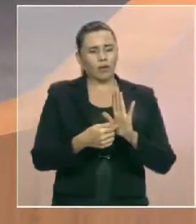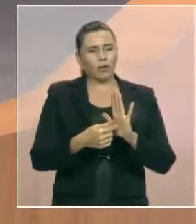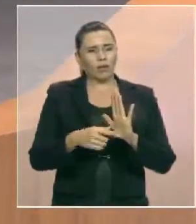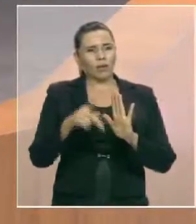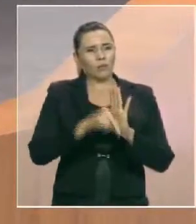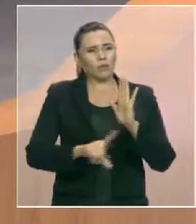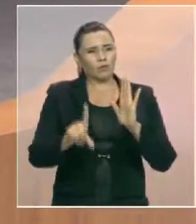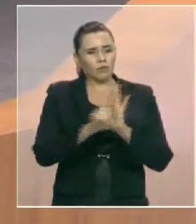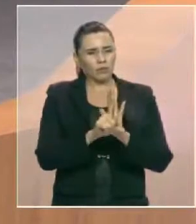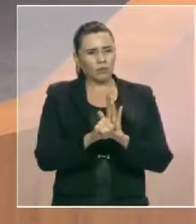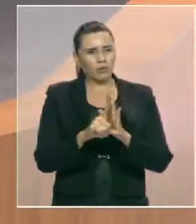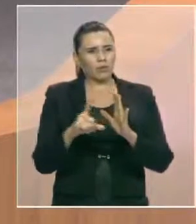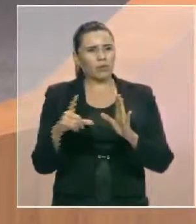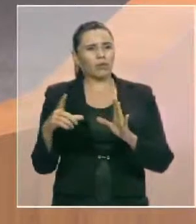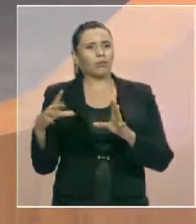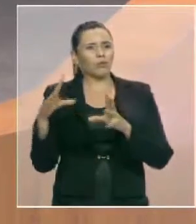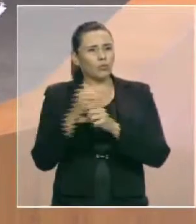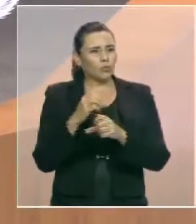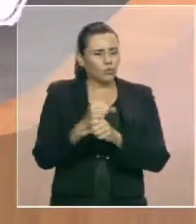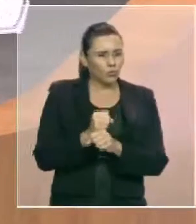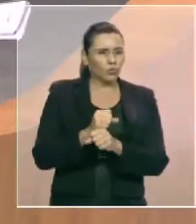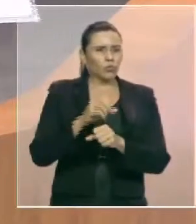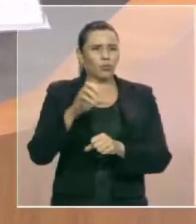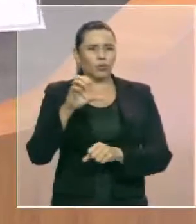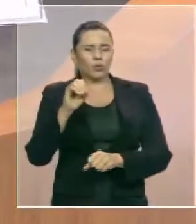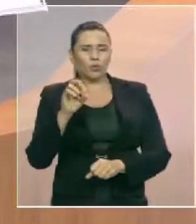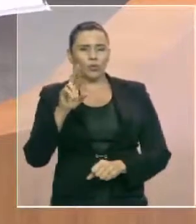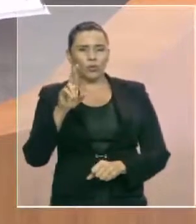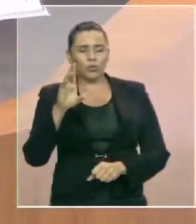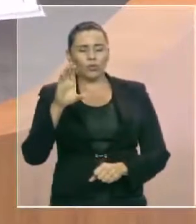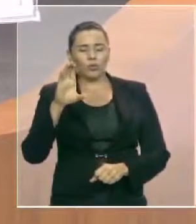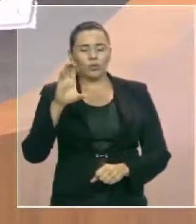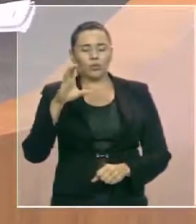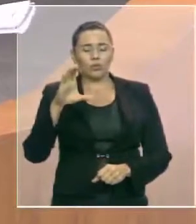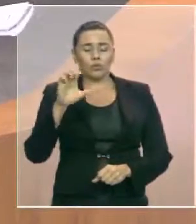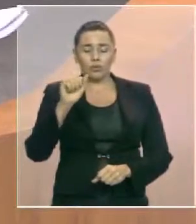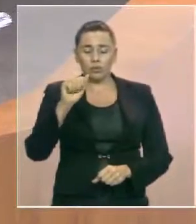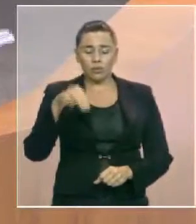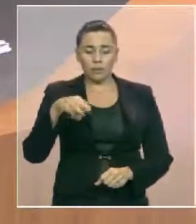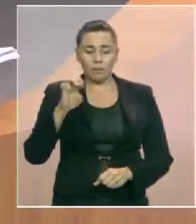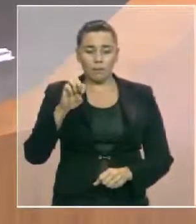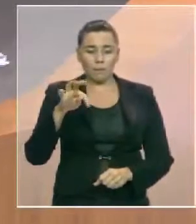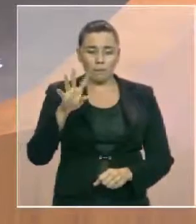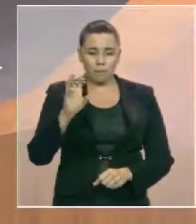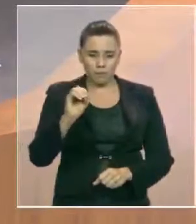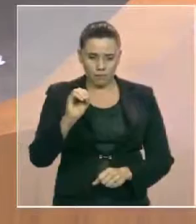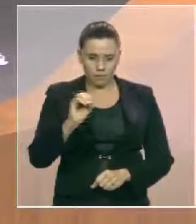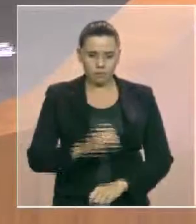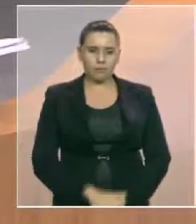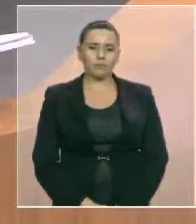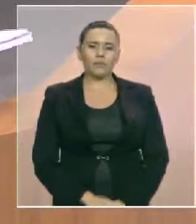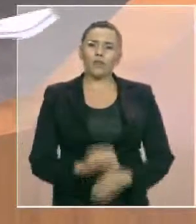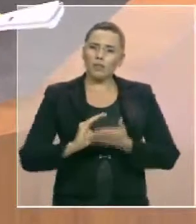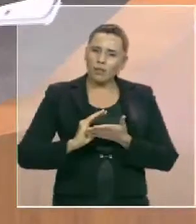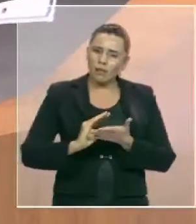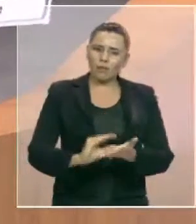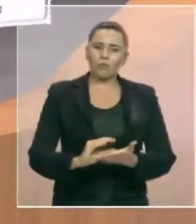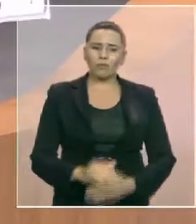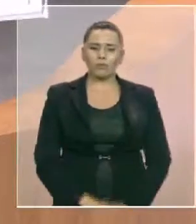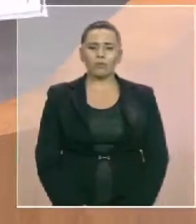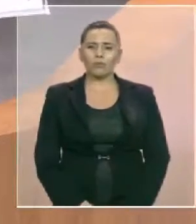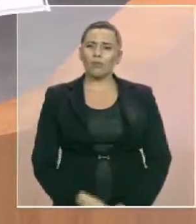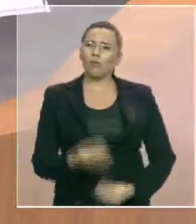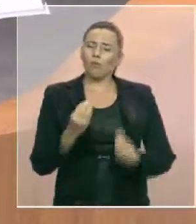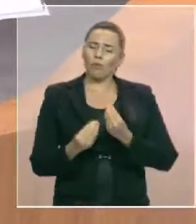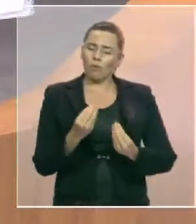lei que nós não temos informação alguma. Como que o governo vai levantar essa receita de quase 2 bilhões de